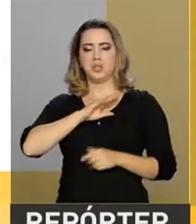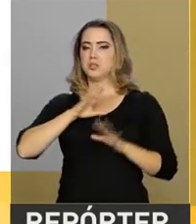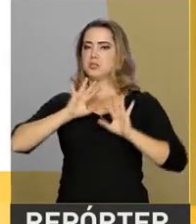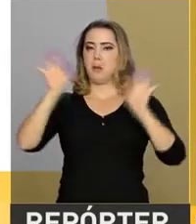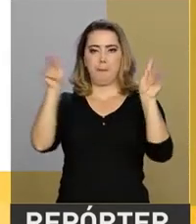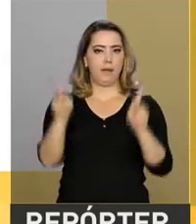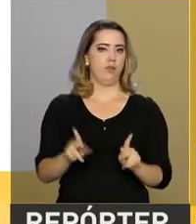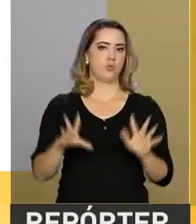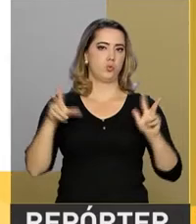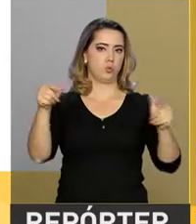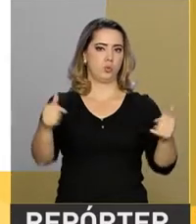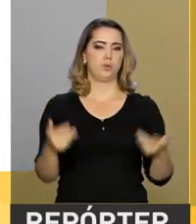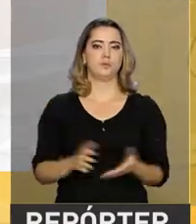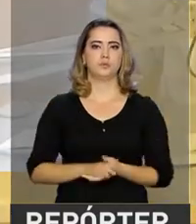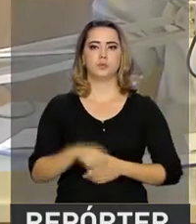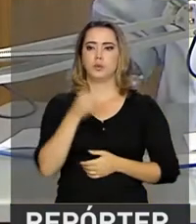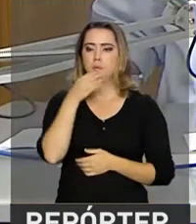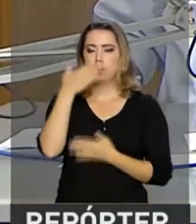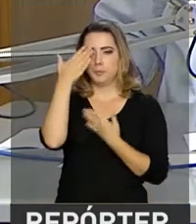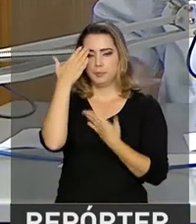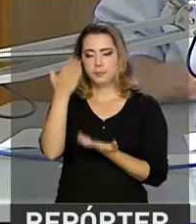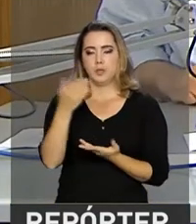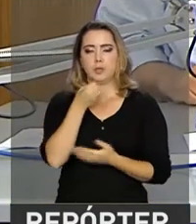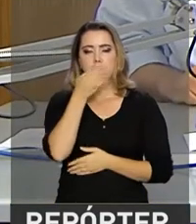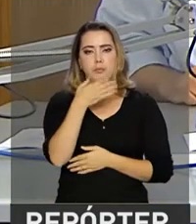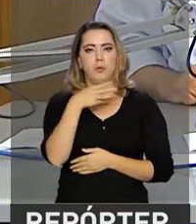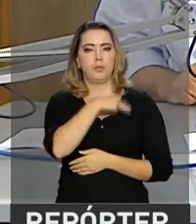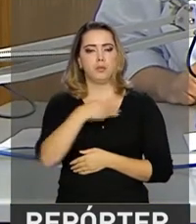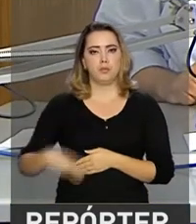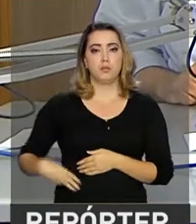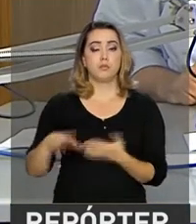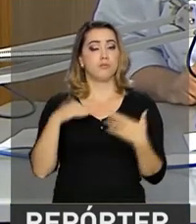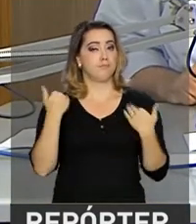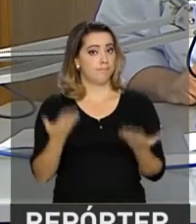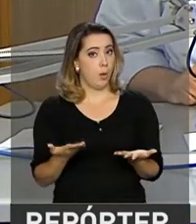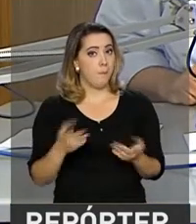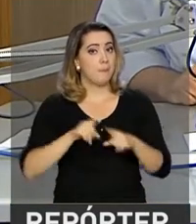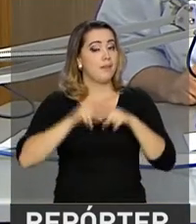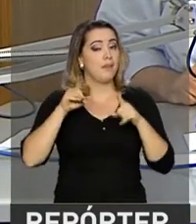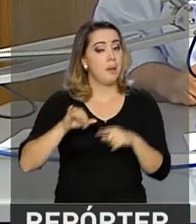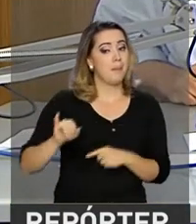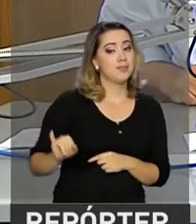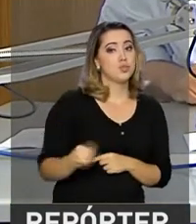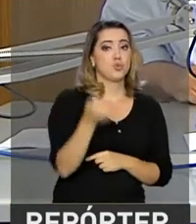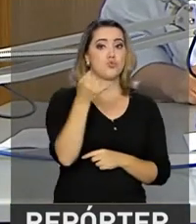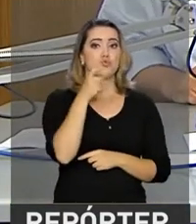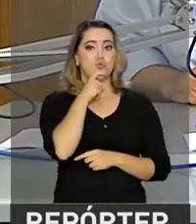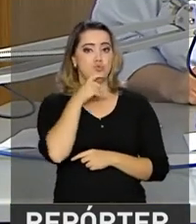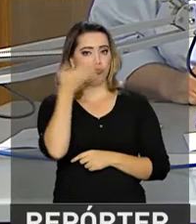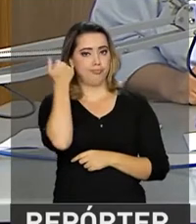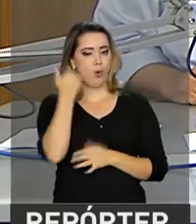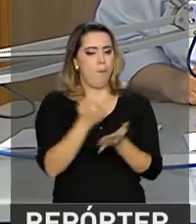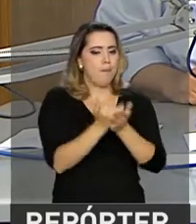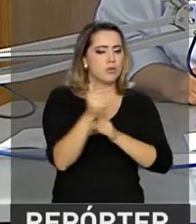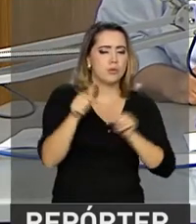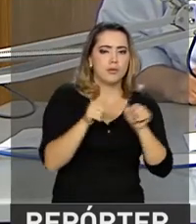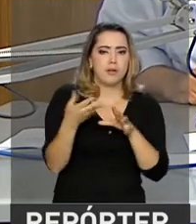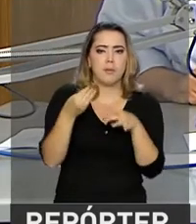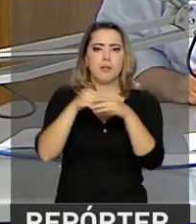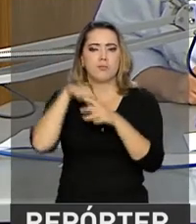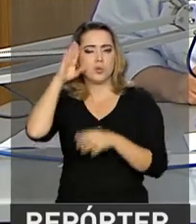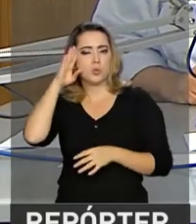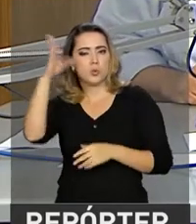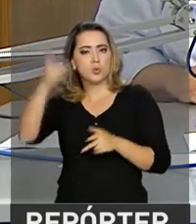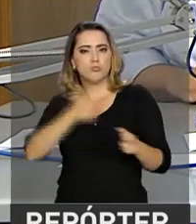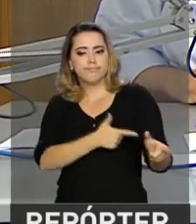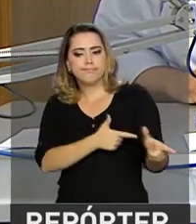criminosos. Que bom, ministro. Agora, desde julho, as forças policiais federais vêm apoiando as forças locais aí no combate ao